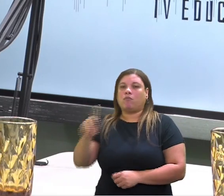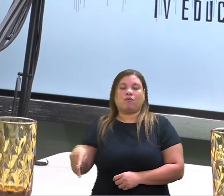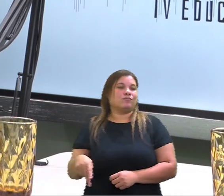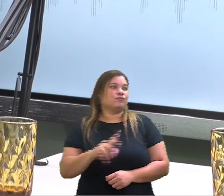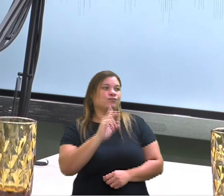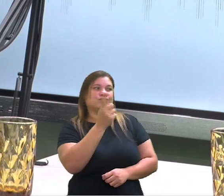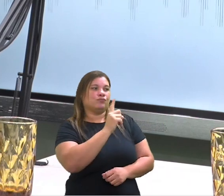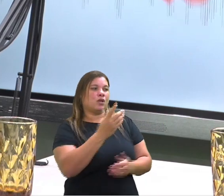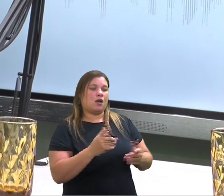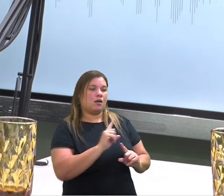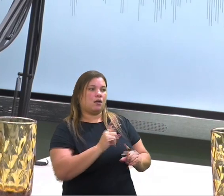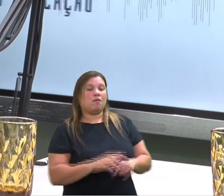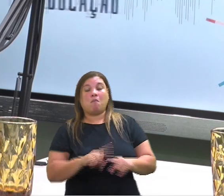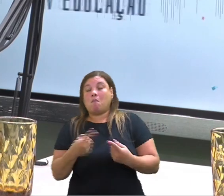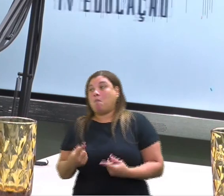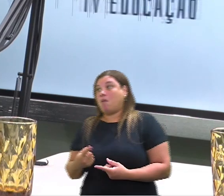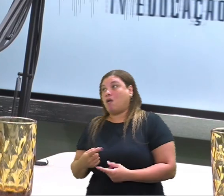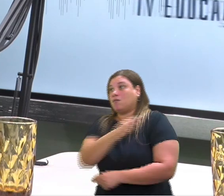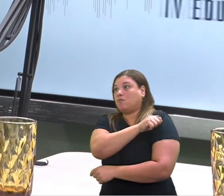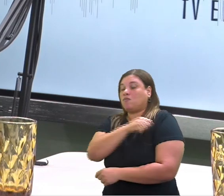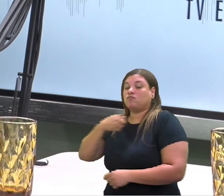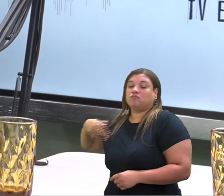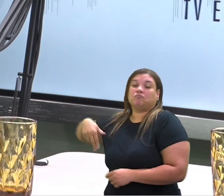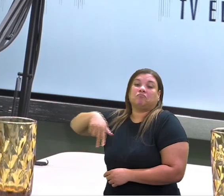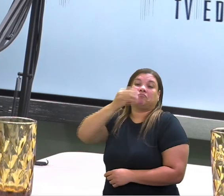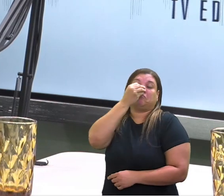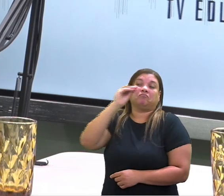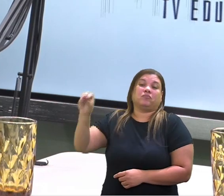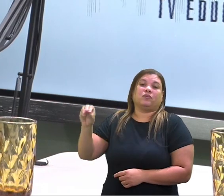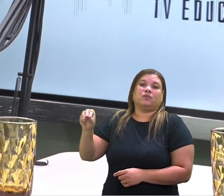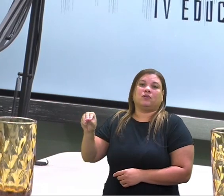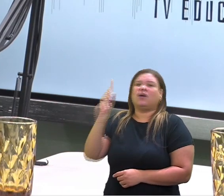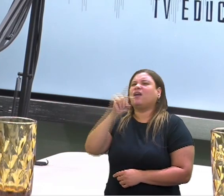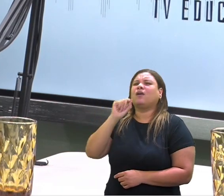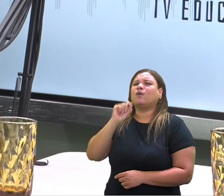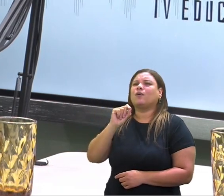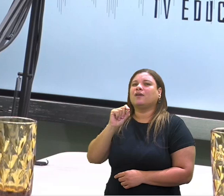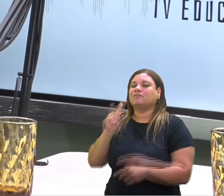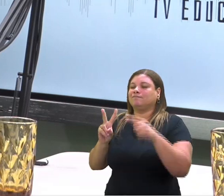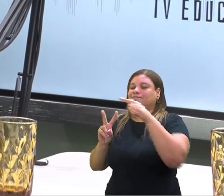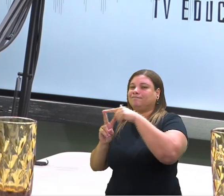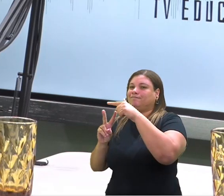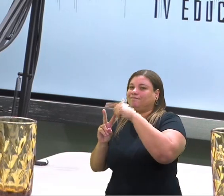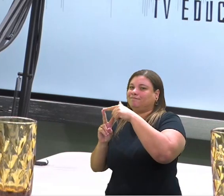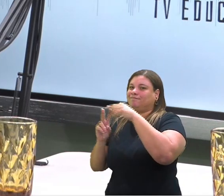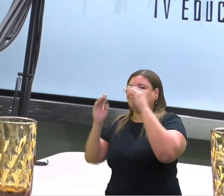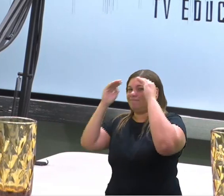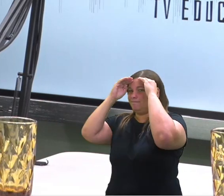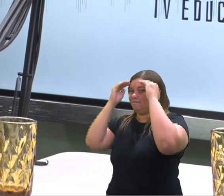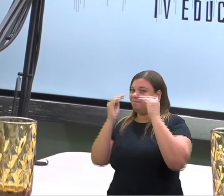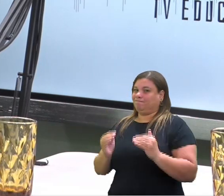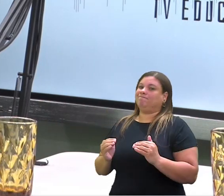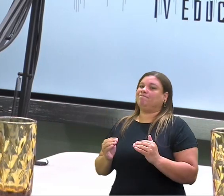ele no âmbito escolar. Agora, professor, eu vou sair seu professor de... Aí eu